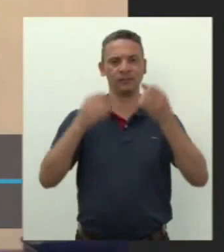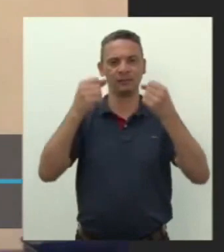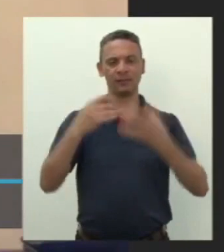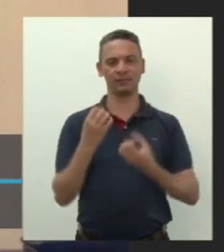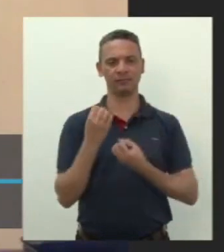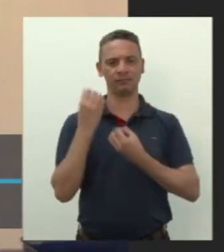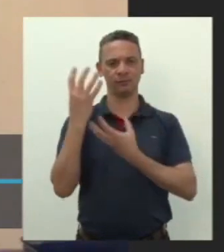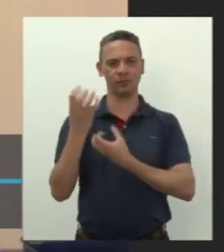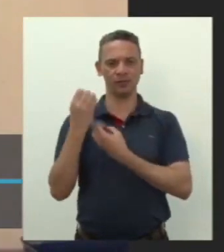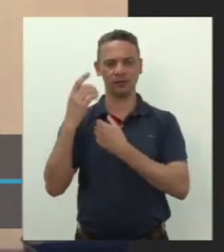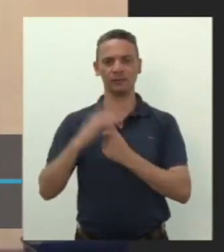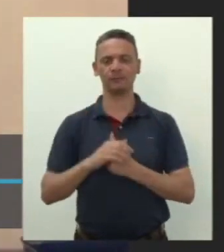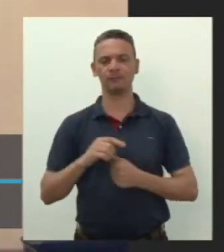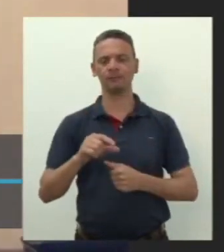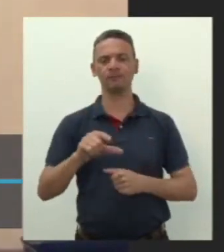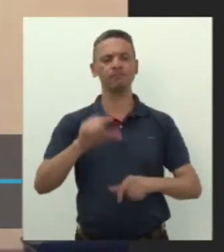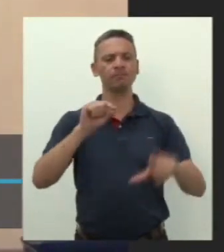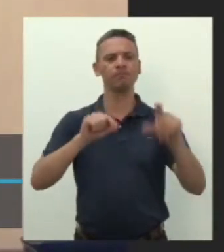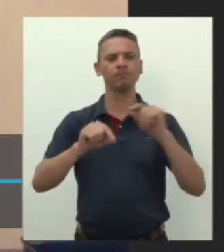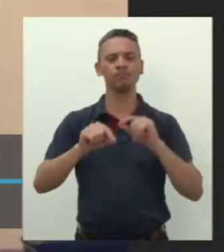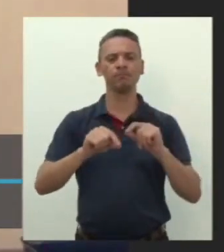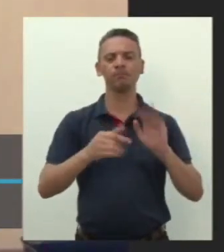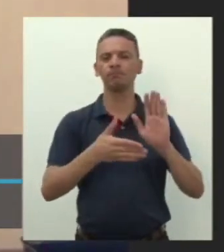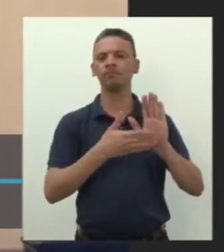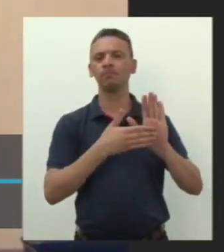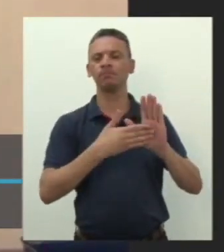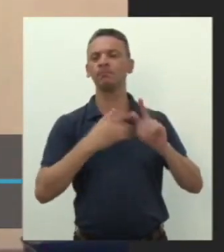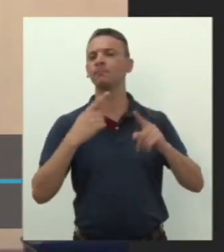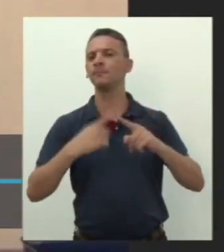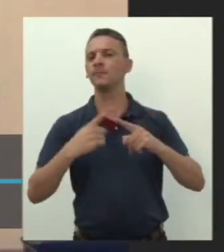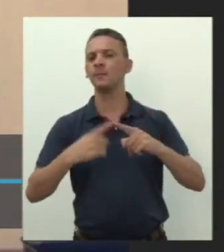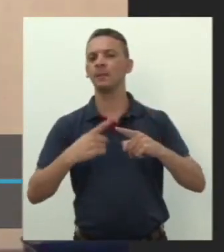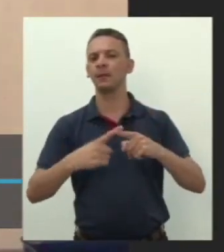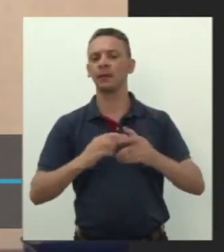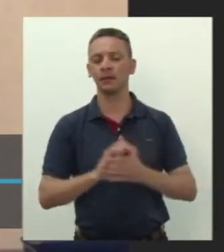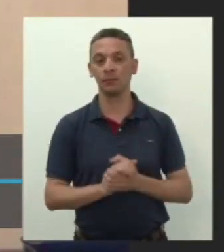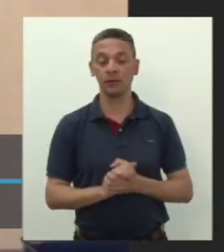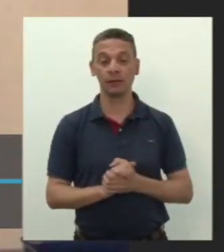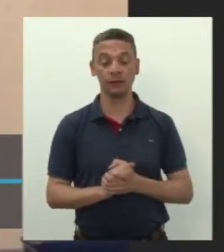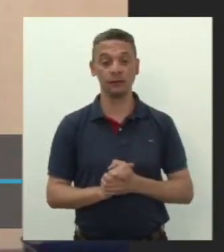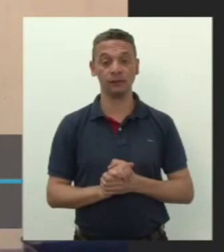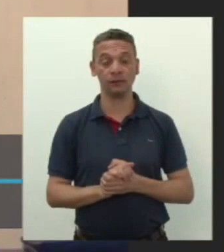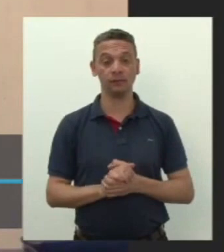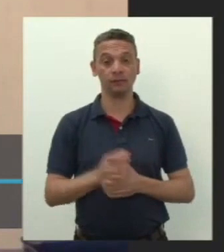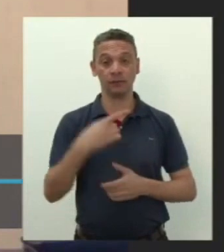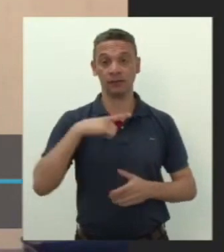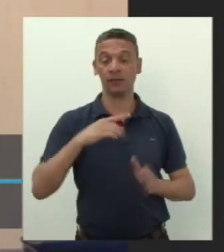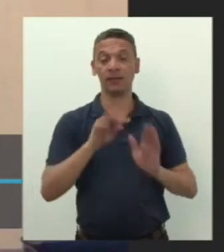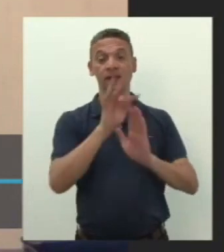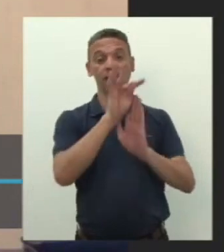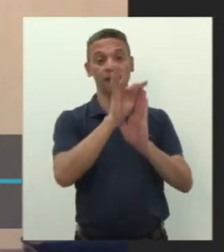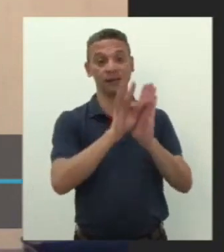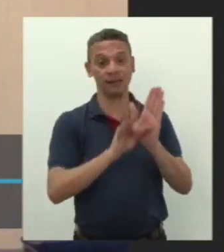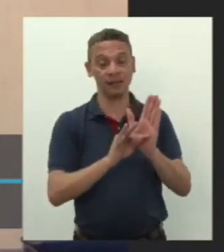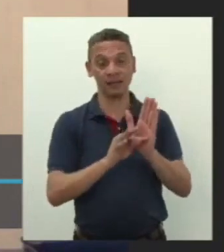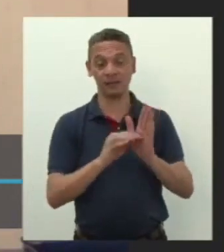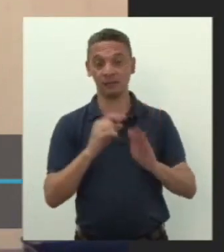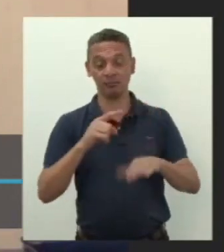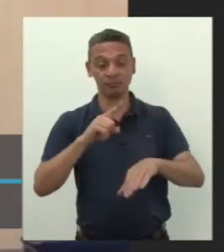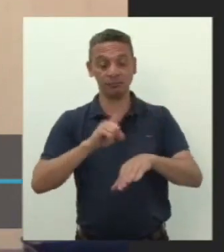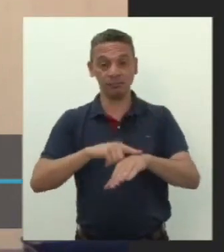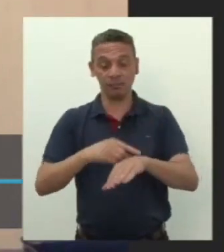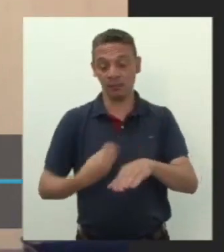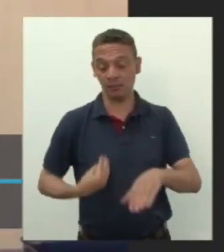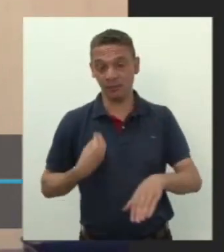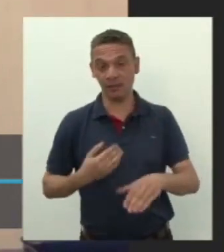né, nós escolhemos essa competência porque elas contemplam, né, um texto multissemióticos, muito presentes nos